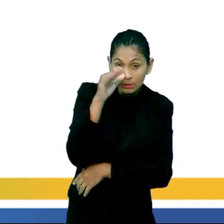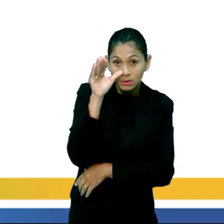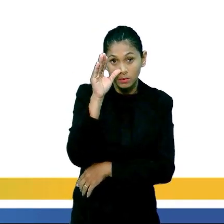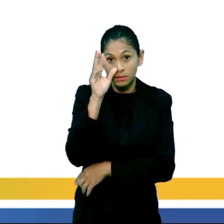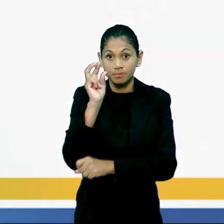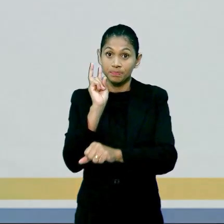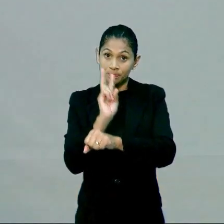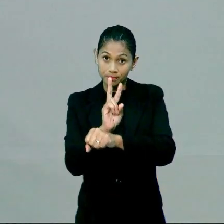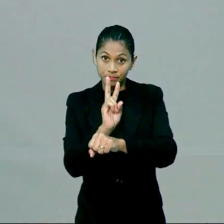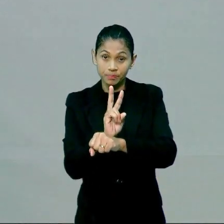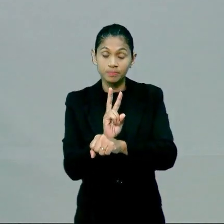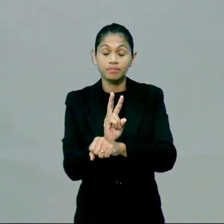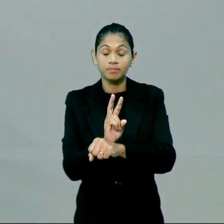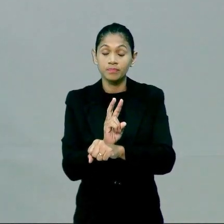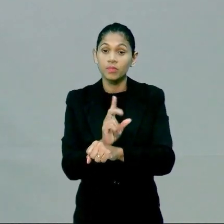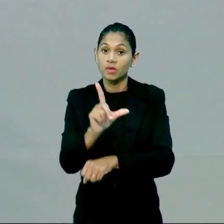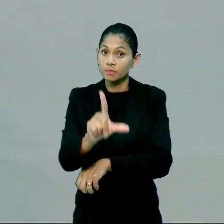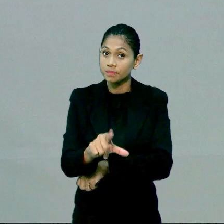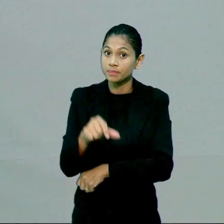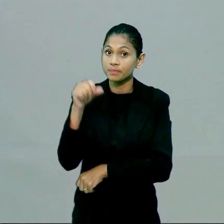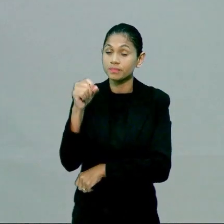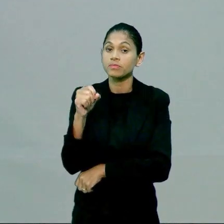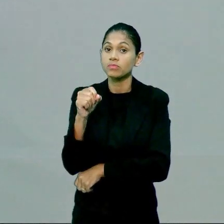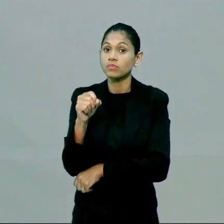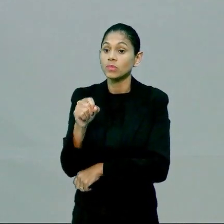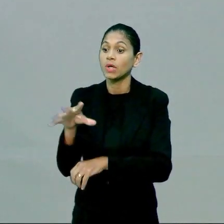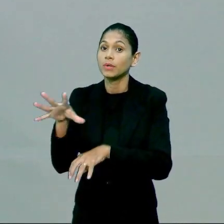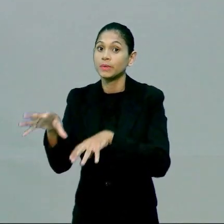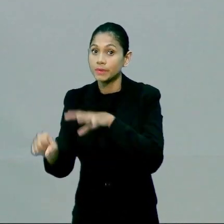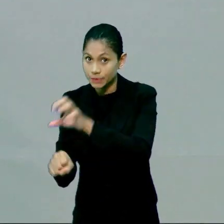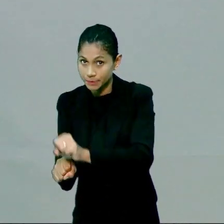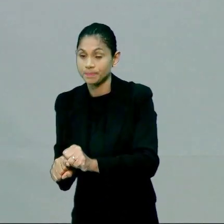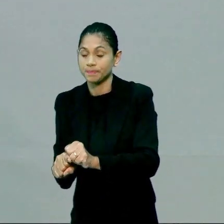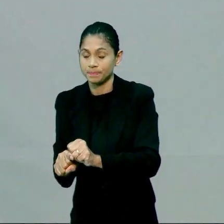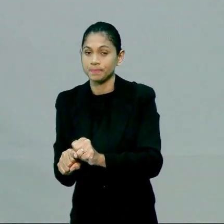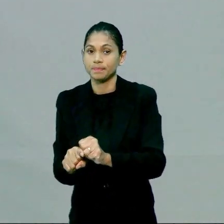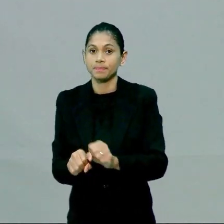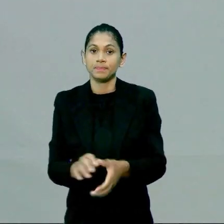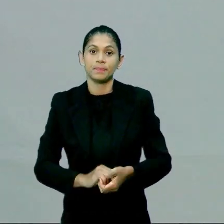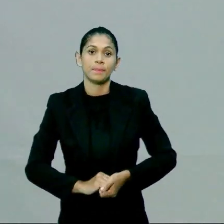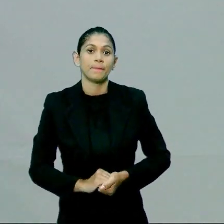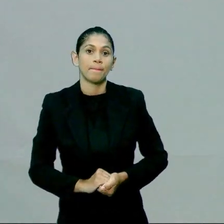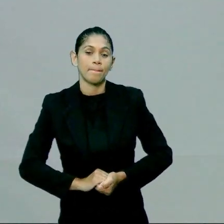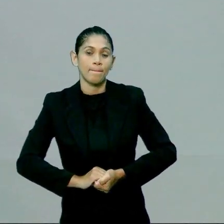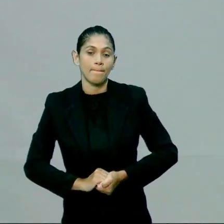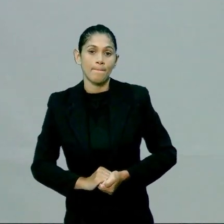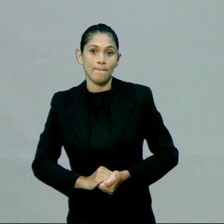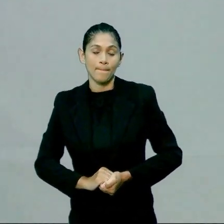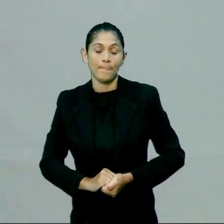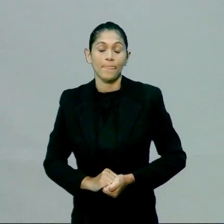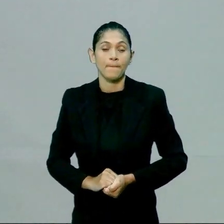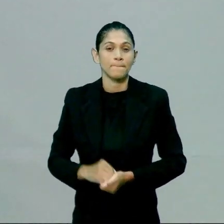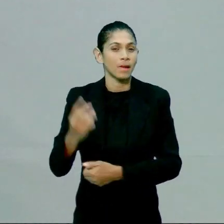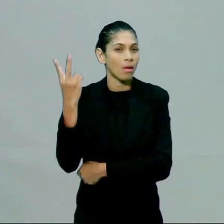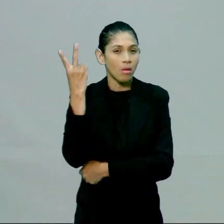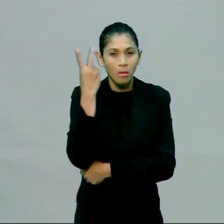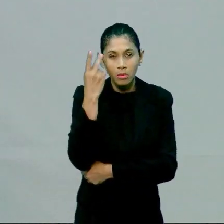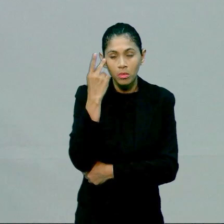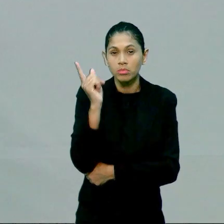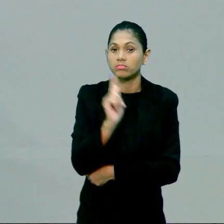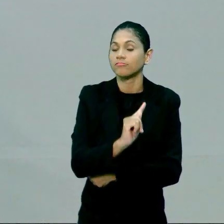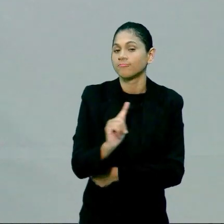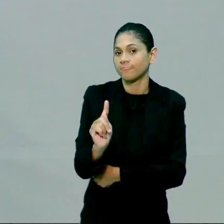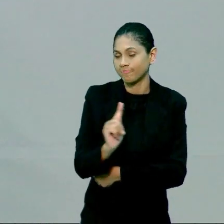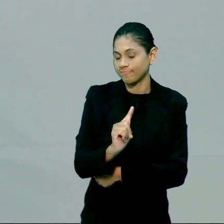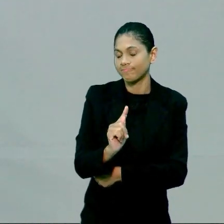resolveu colonizar. E essa colonização, minha gente, ela não vai se dar de forma assim comum, não vai sair dos cofres